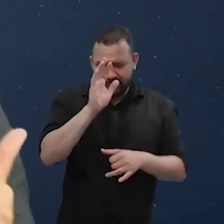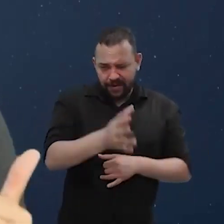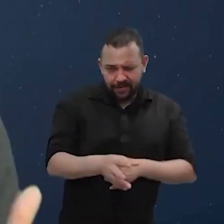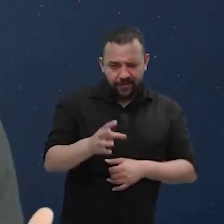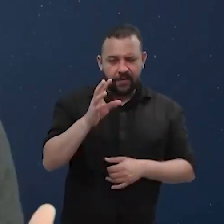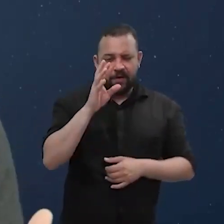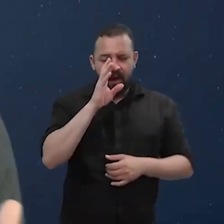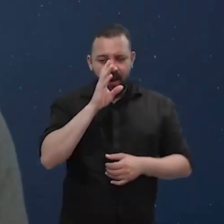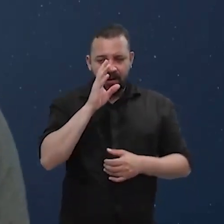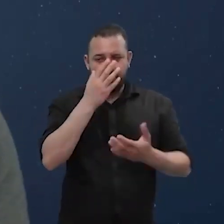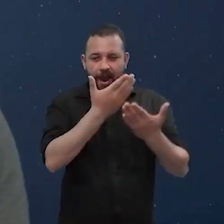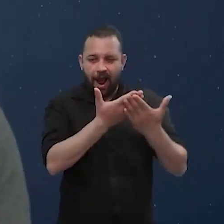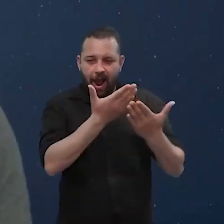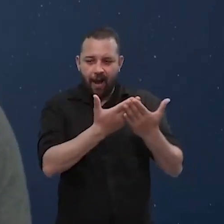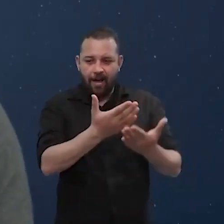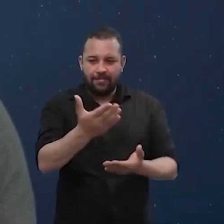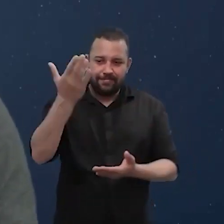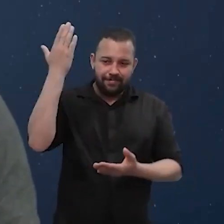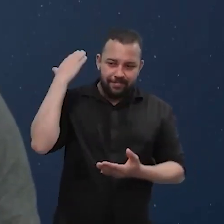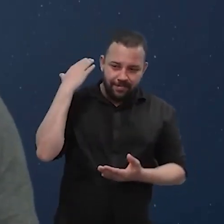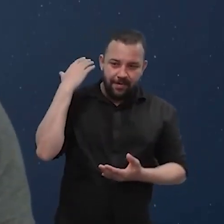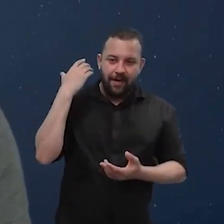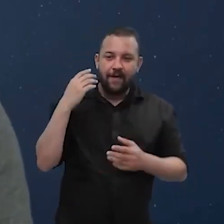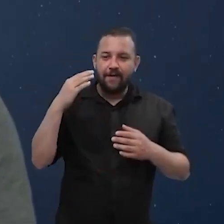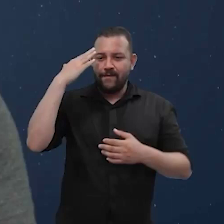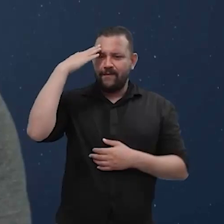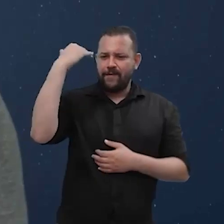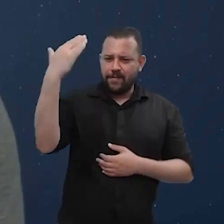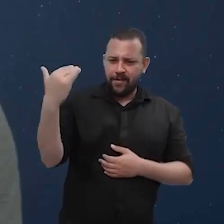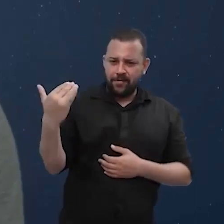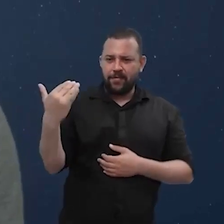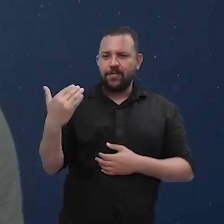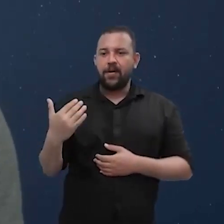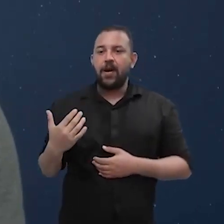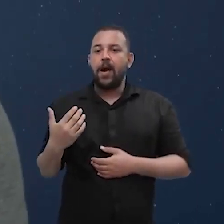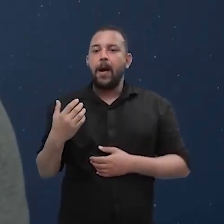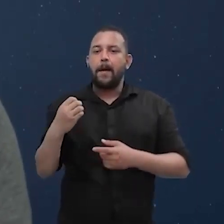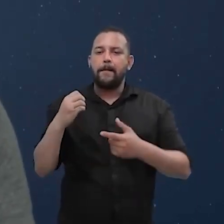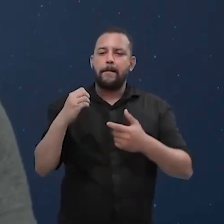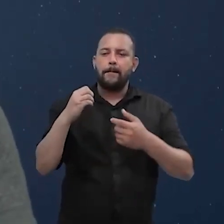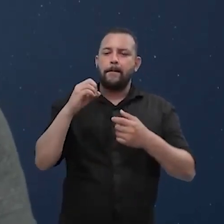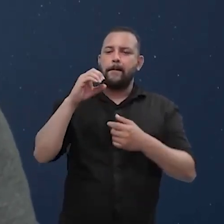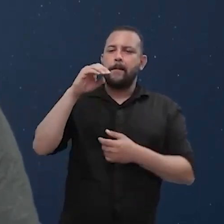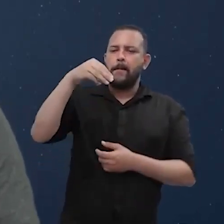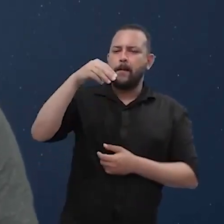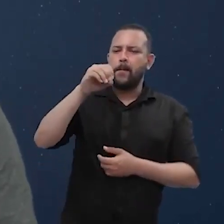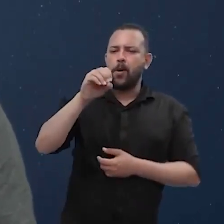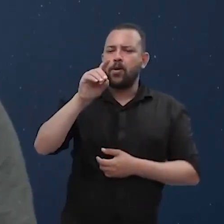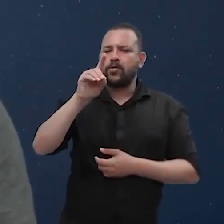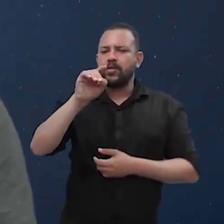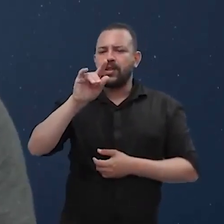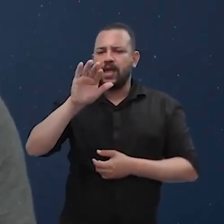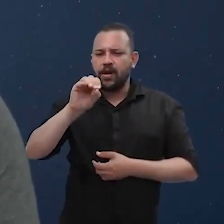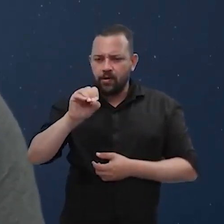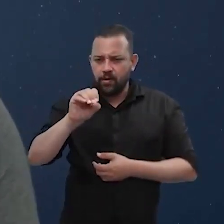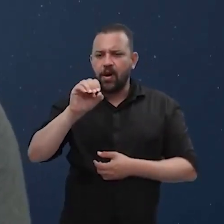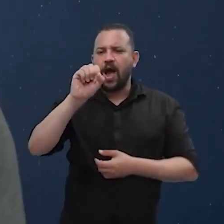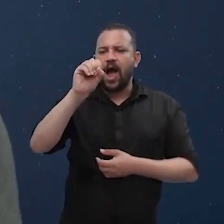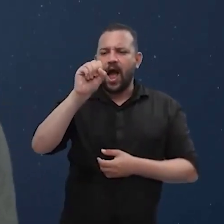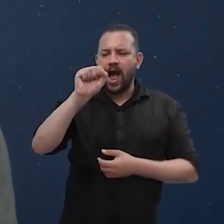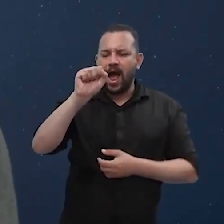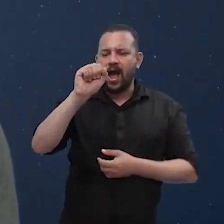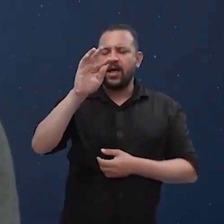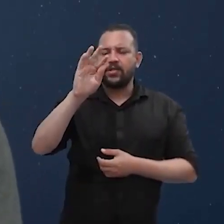aula passada os famosos modelos atômicos. Então, é o precursor de tudo que